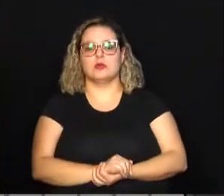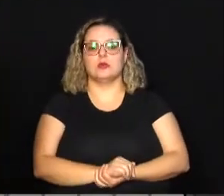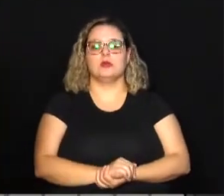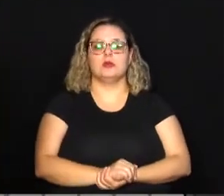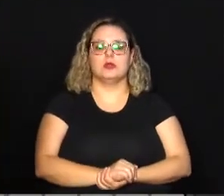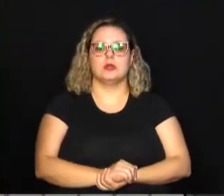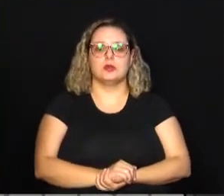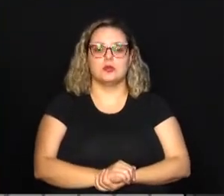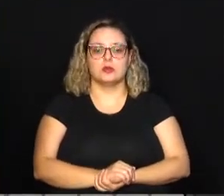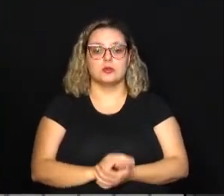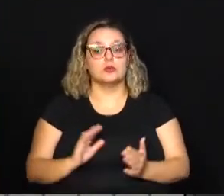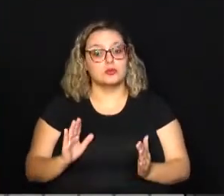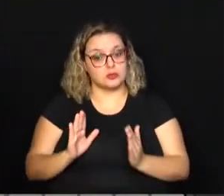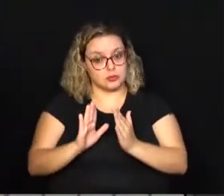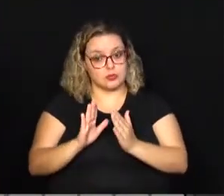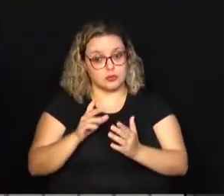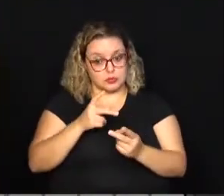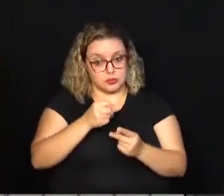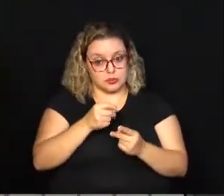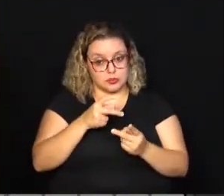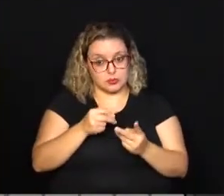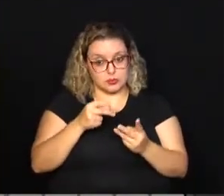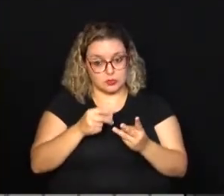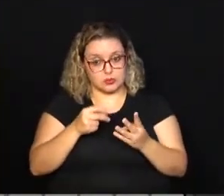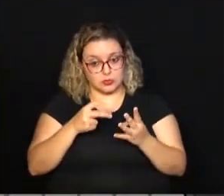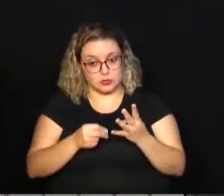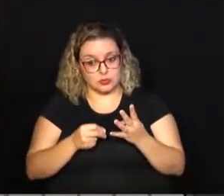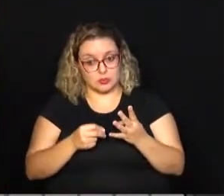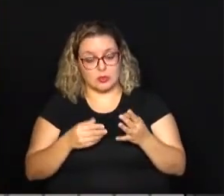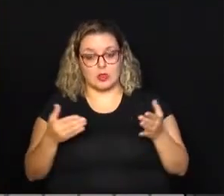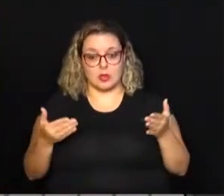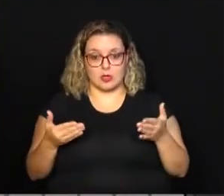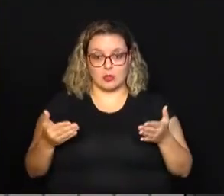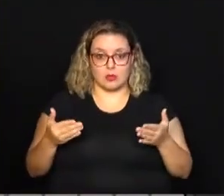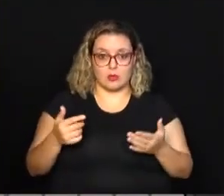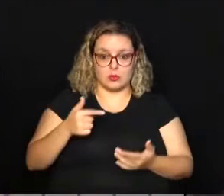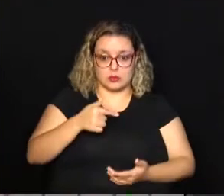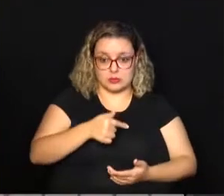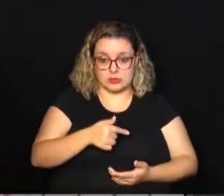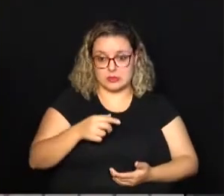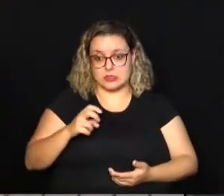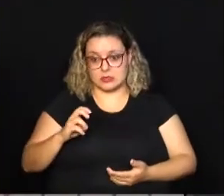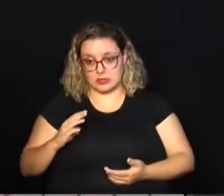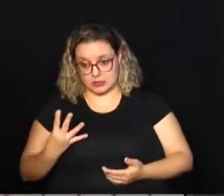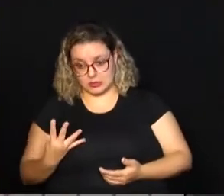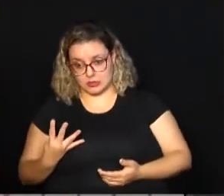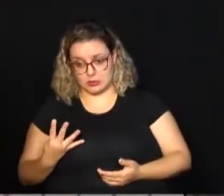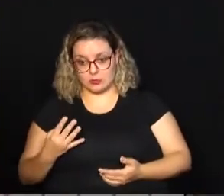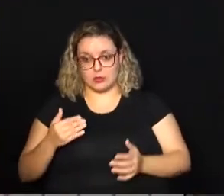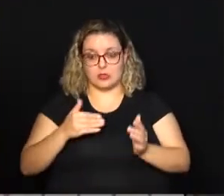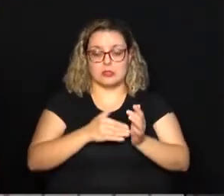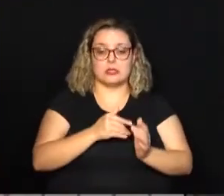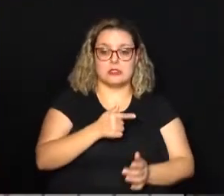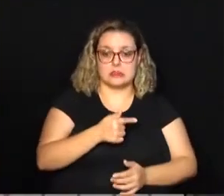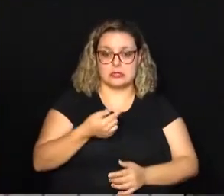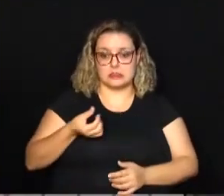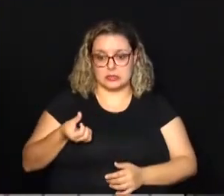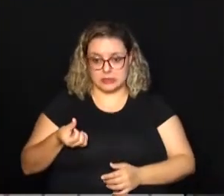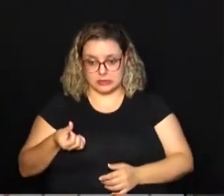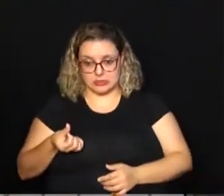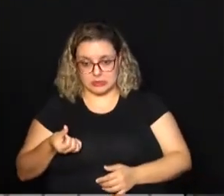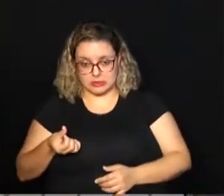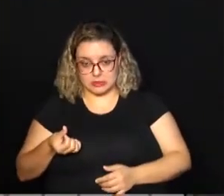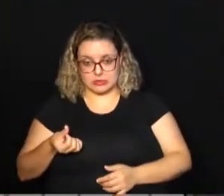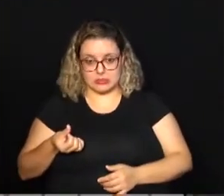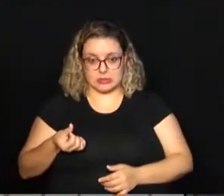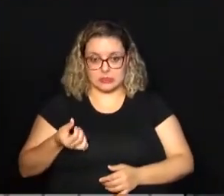desse enfrentamento com a vacina. Nós estamos vacinando agora de 74 a 76 anos, isso vai cair, né? Eu